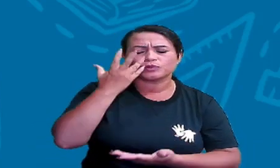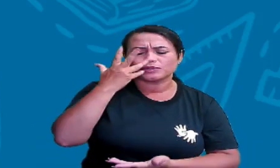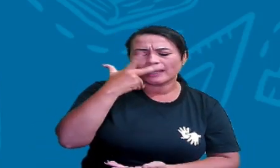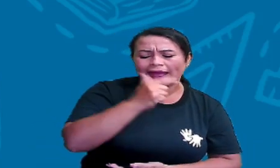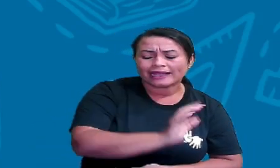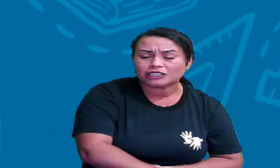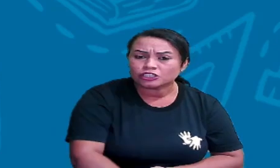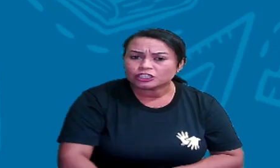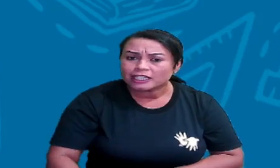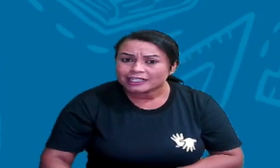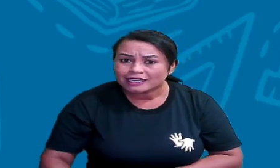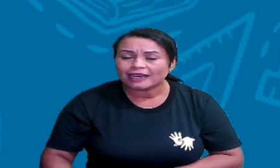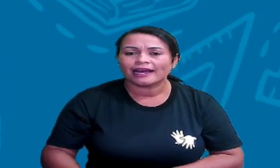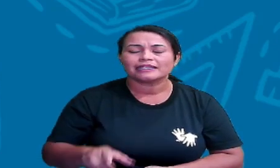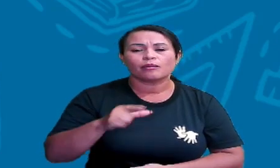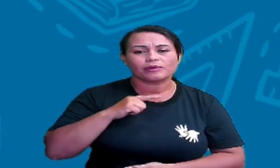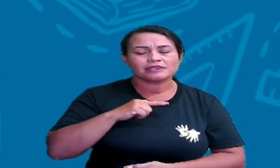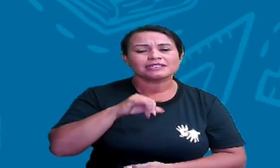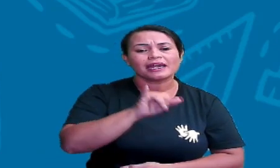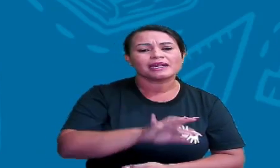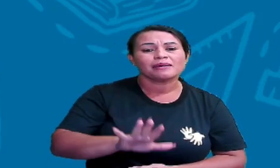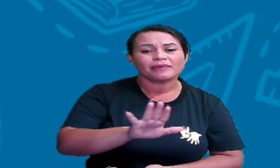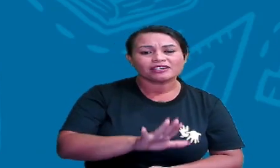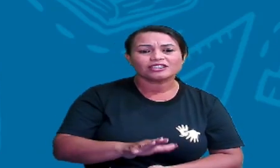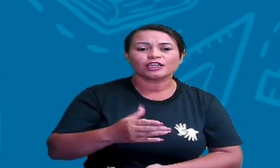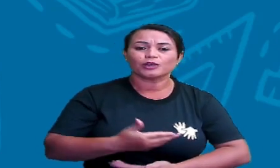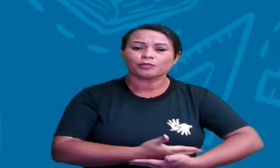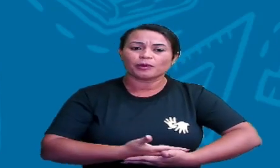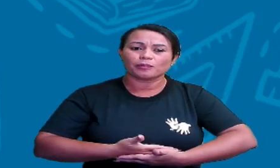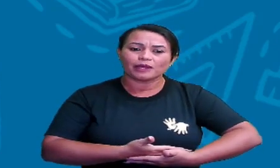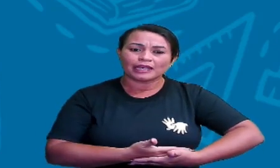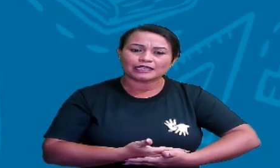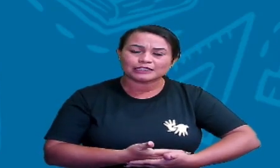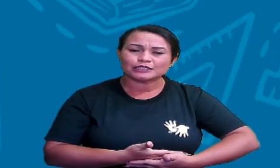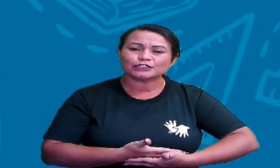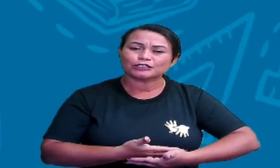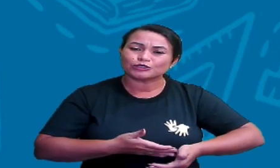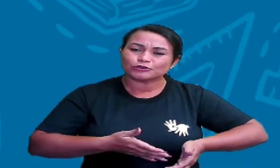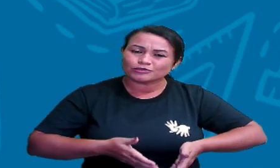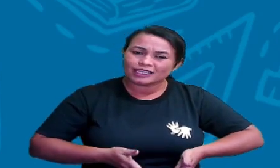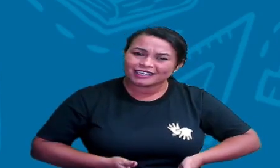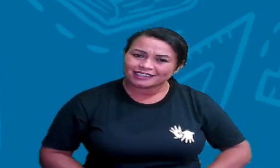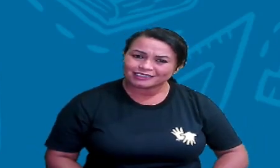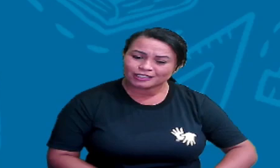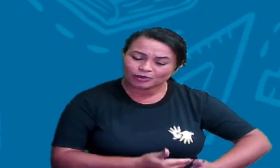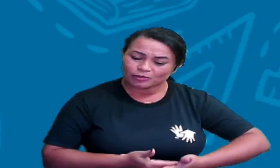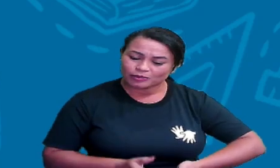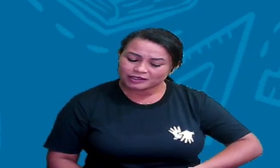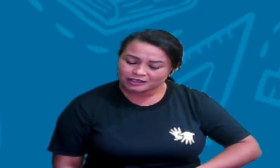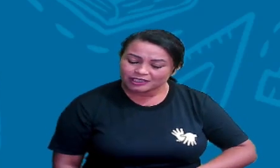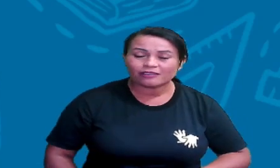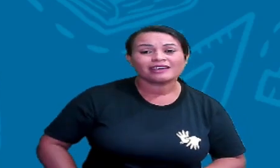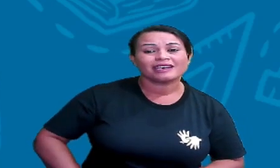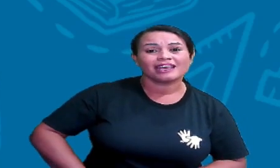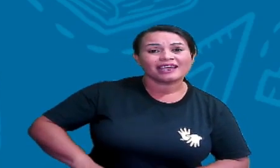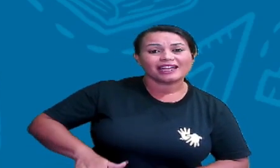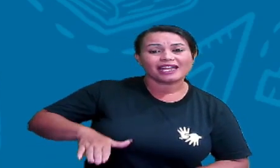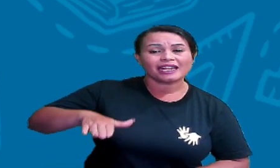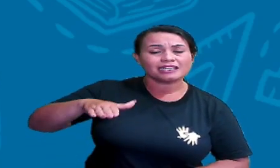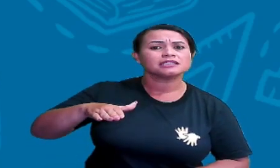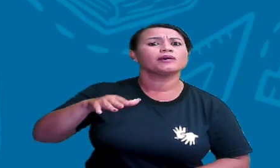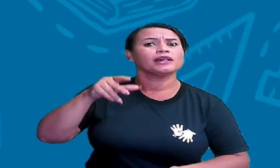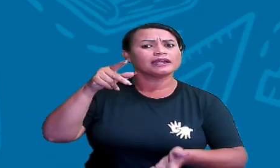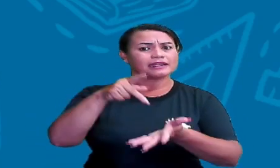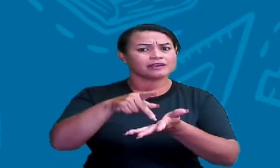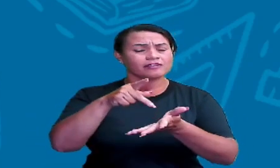certo? Então, por isso que tem aí a imagem do bebezinho crescendo, do ser humano crescendo. Porque são relações realmente que a gente